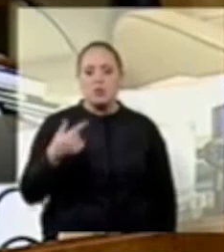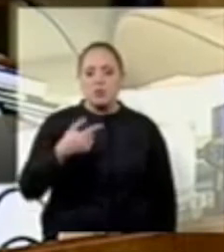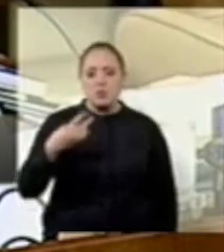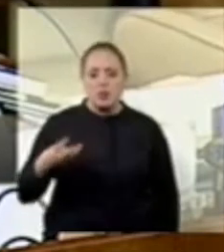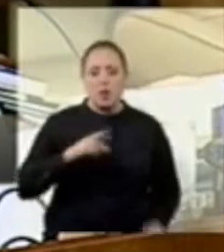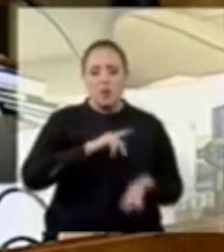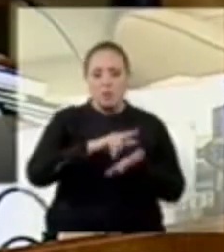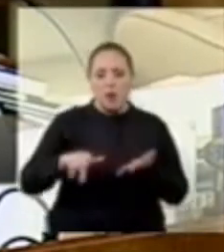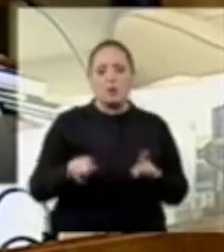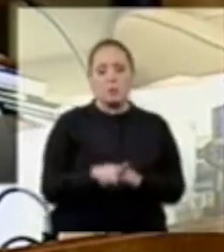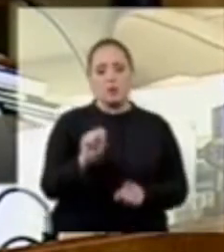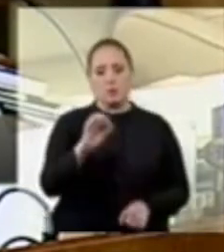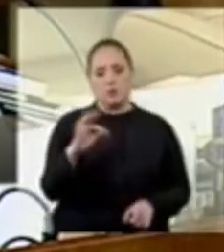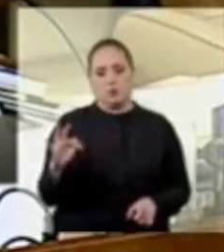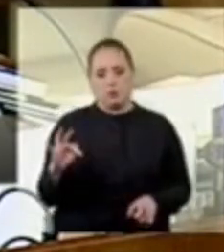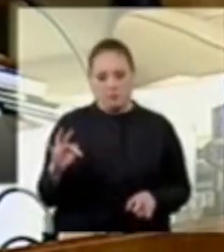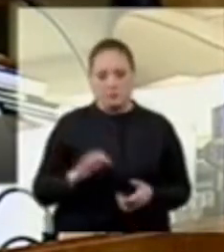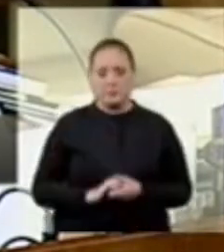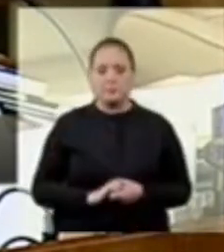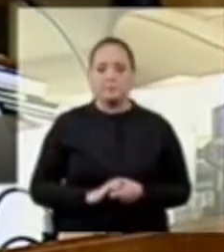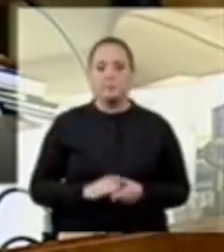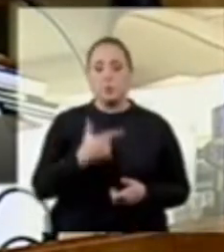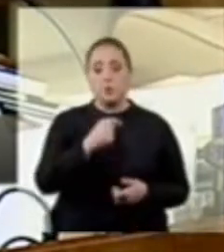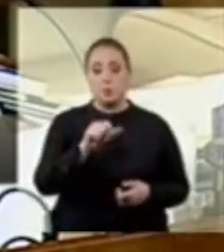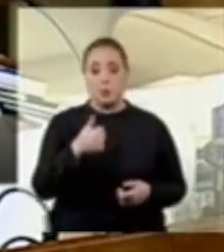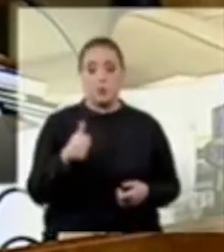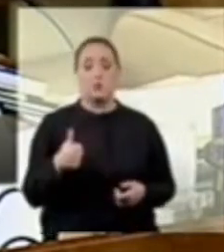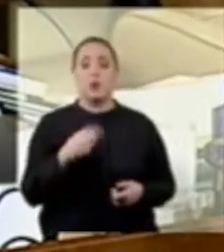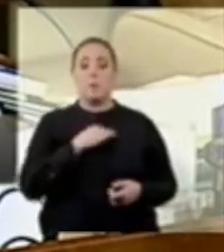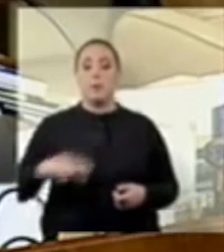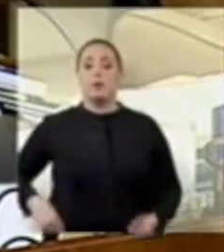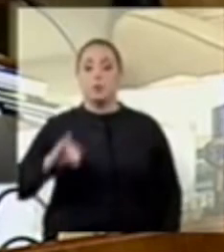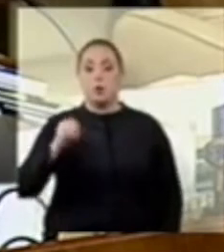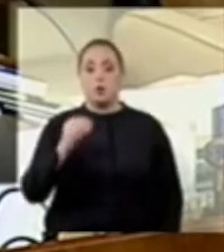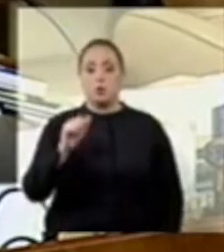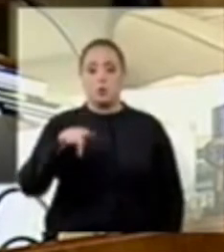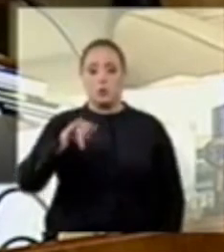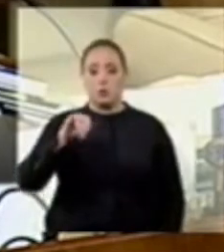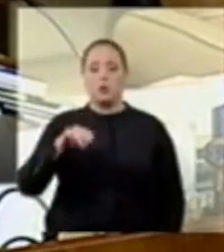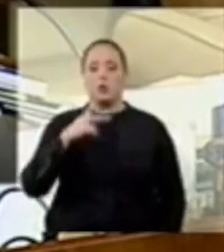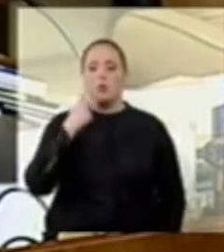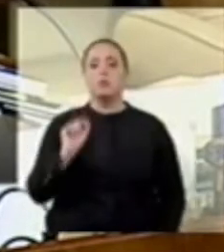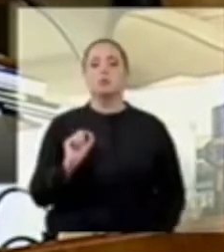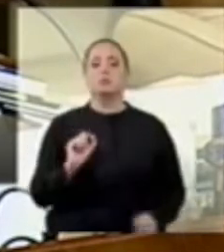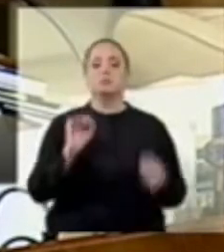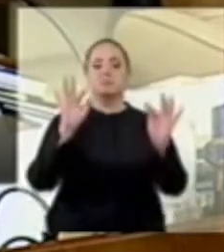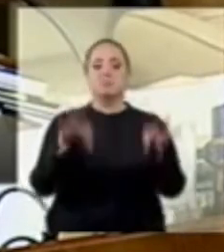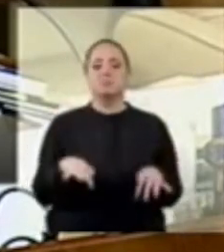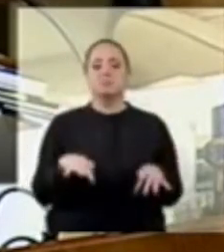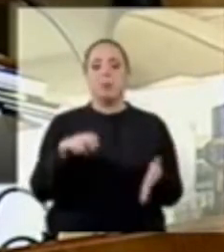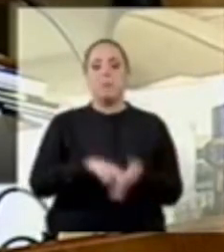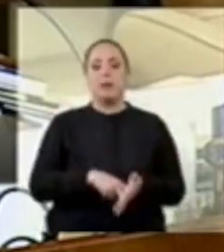tantos do supremo em 2011 o ministro joaquim barbosa declarou a prescrição da pena